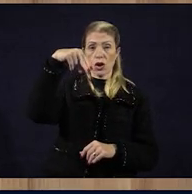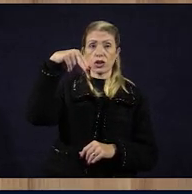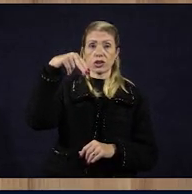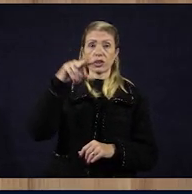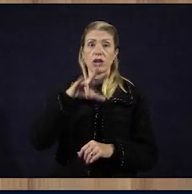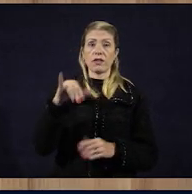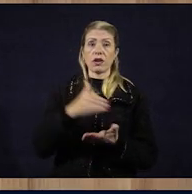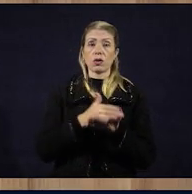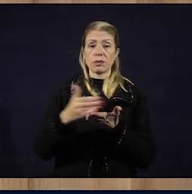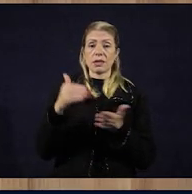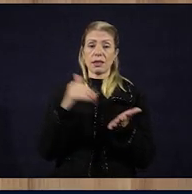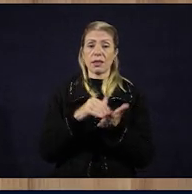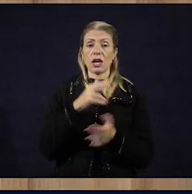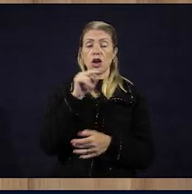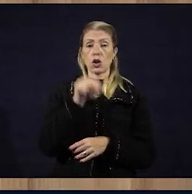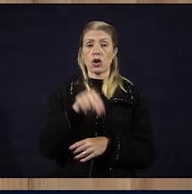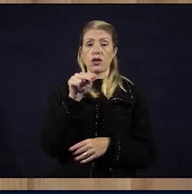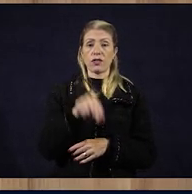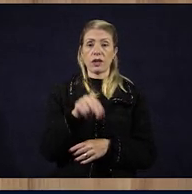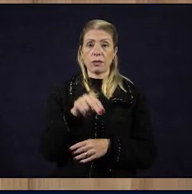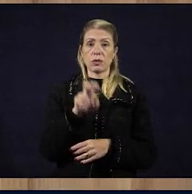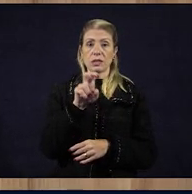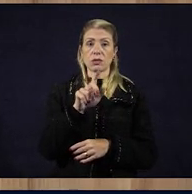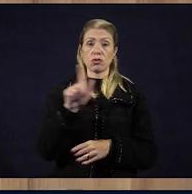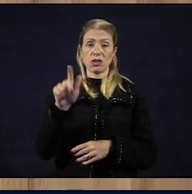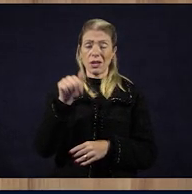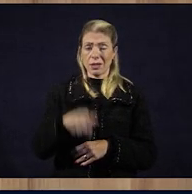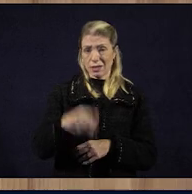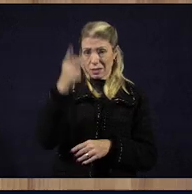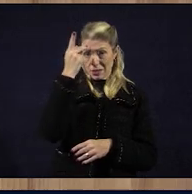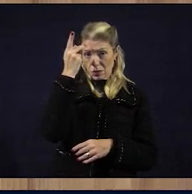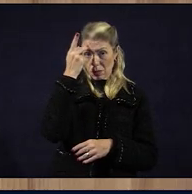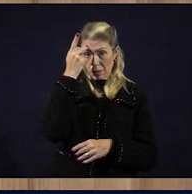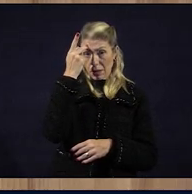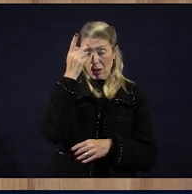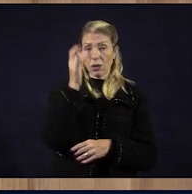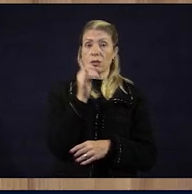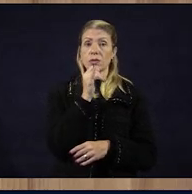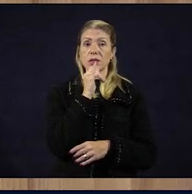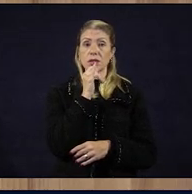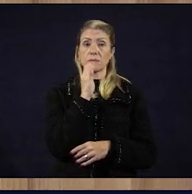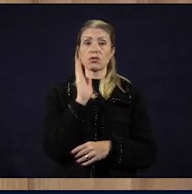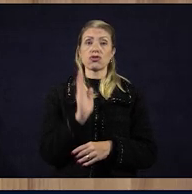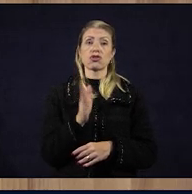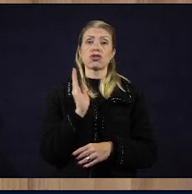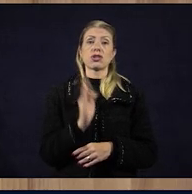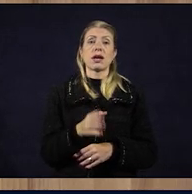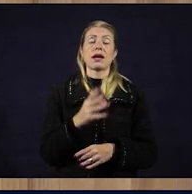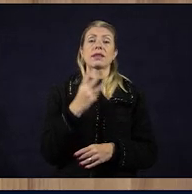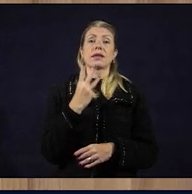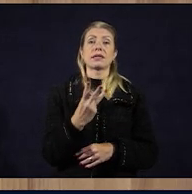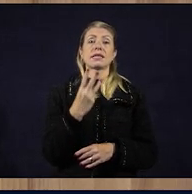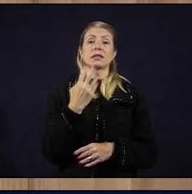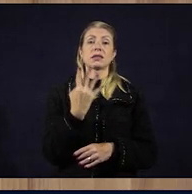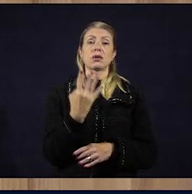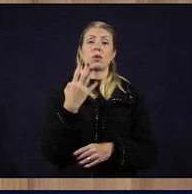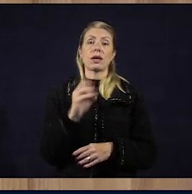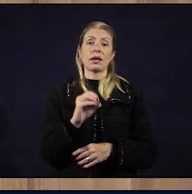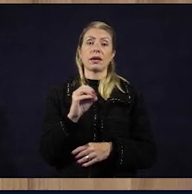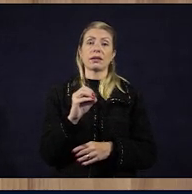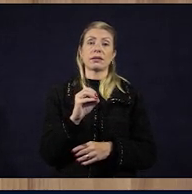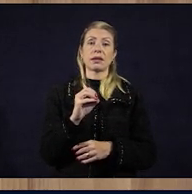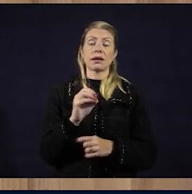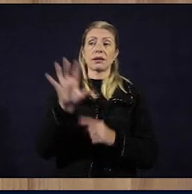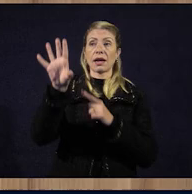começar o 5g aqui em São Paulo por exemplo eram para ter 340 antenas